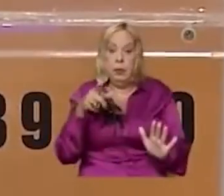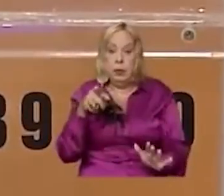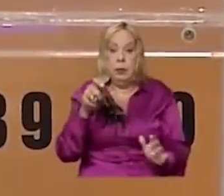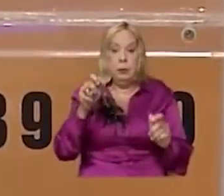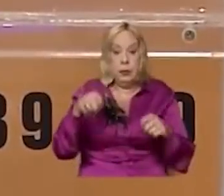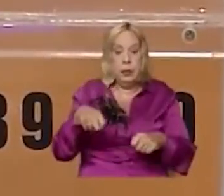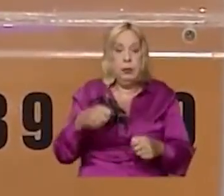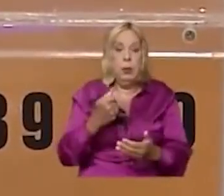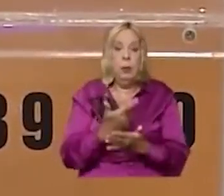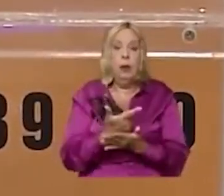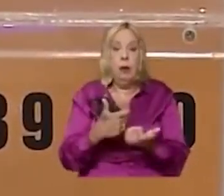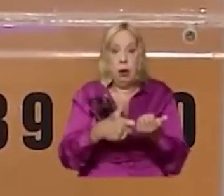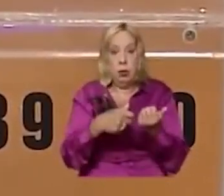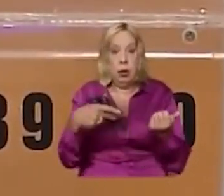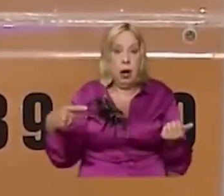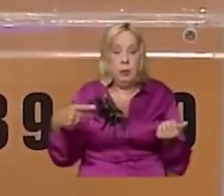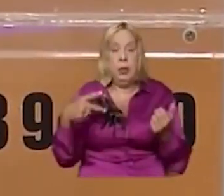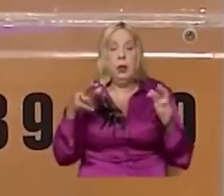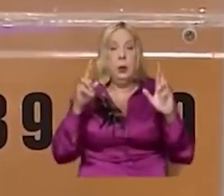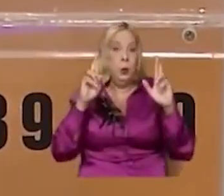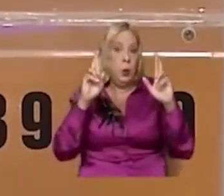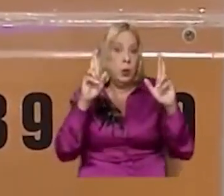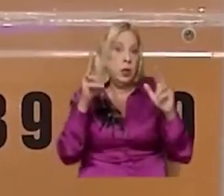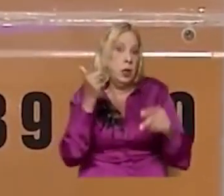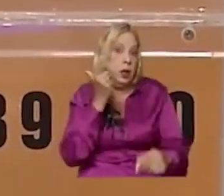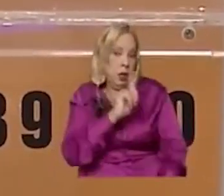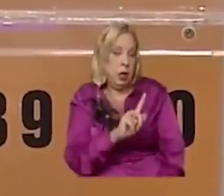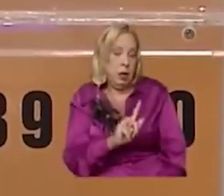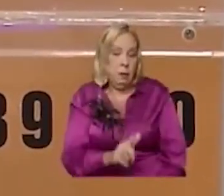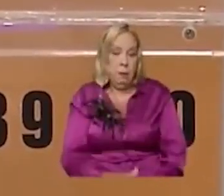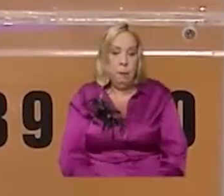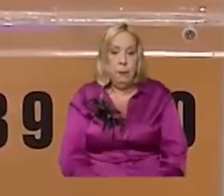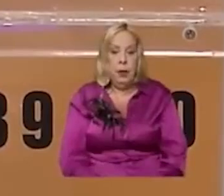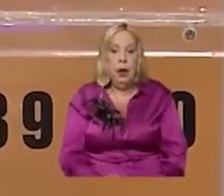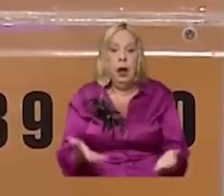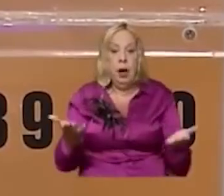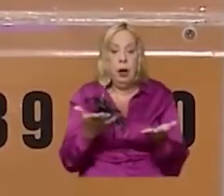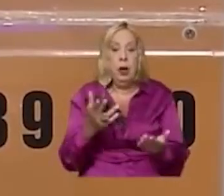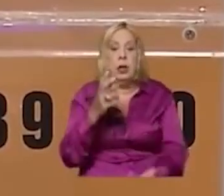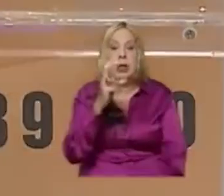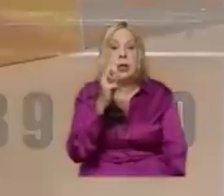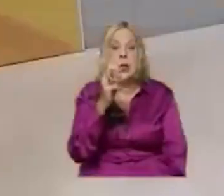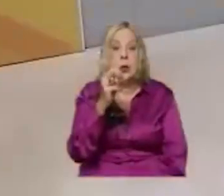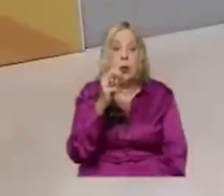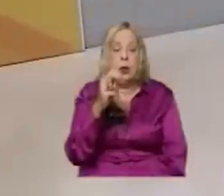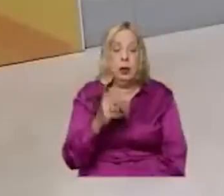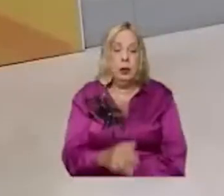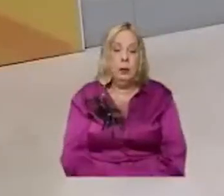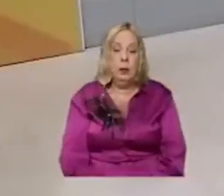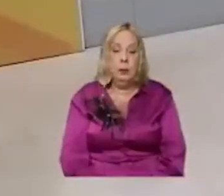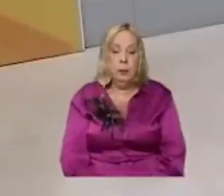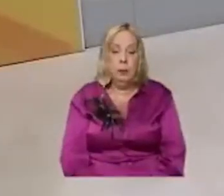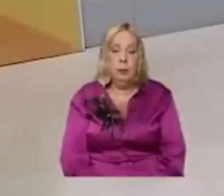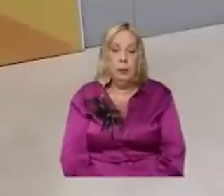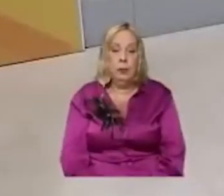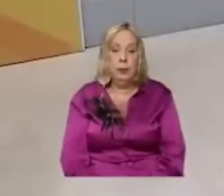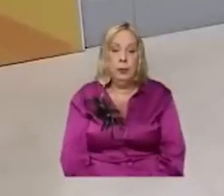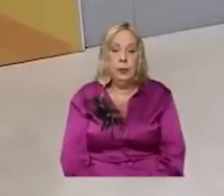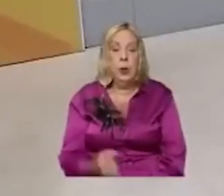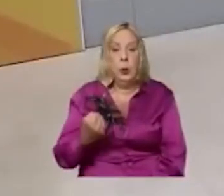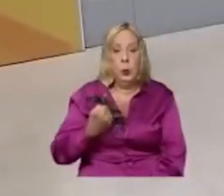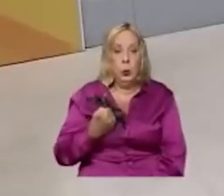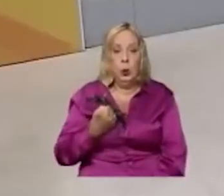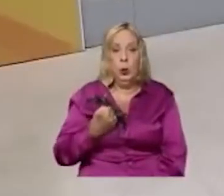semana. Presta atenção, que a gente vai começar aqui, ó. 50 é a última bola que vai para a sorteadora. A Clarinha já pegou a bolinha